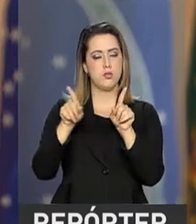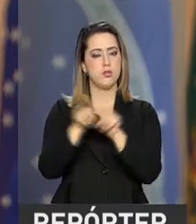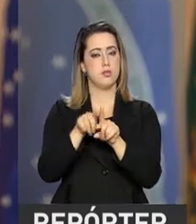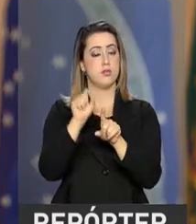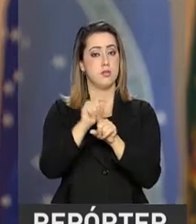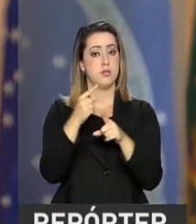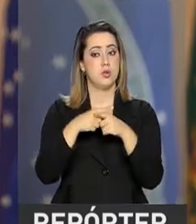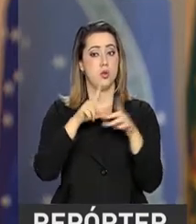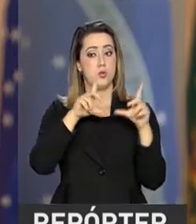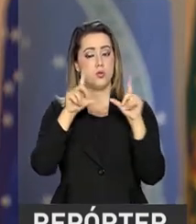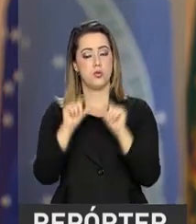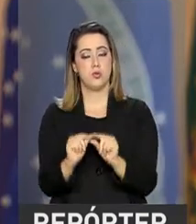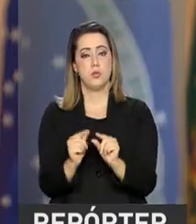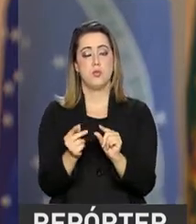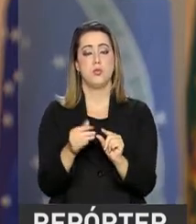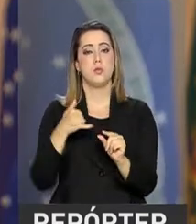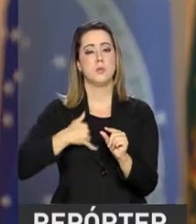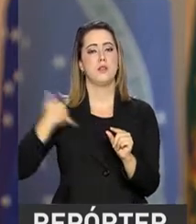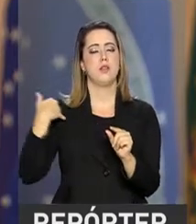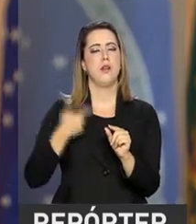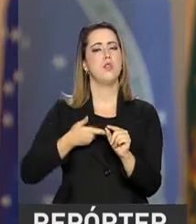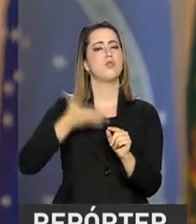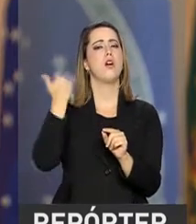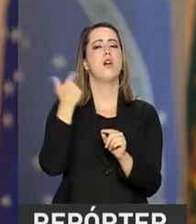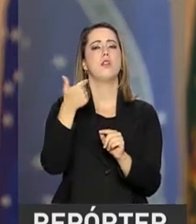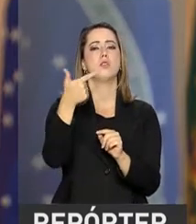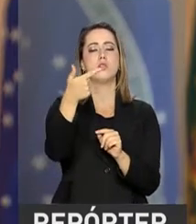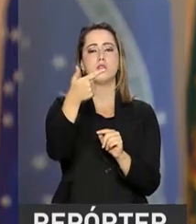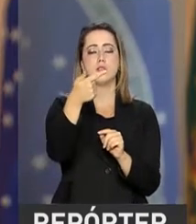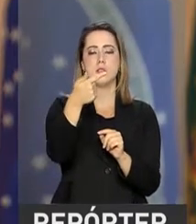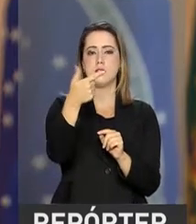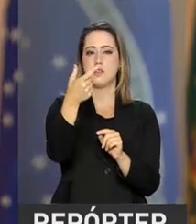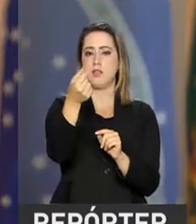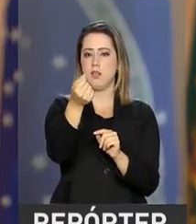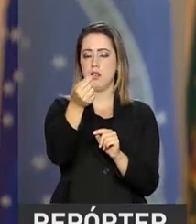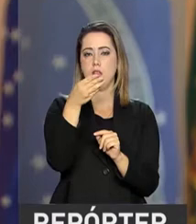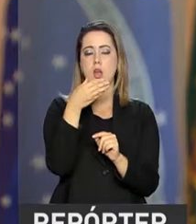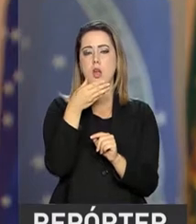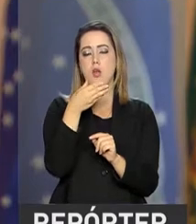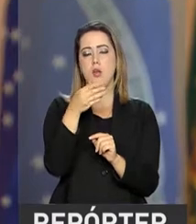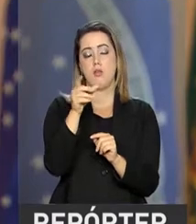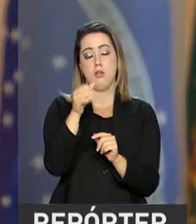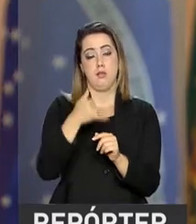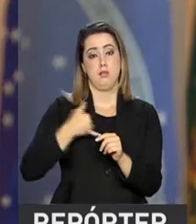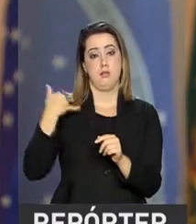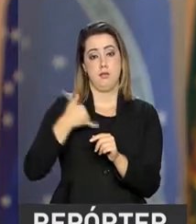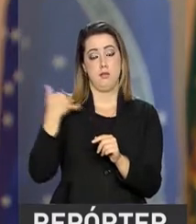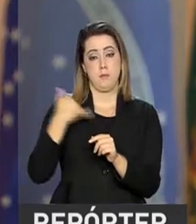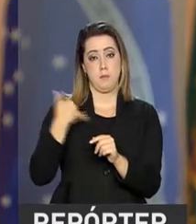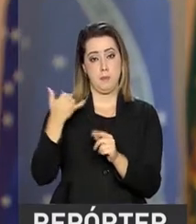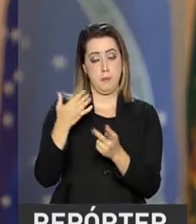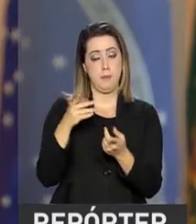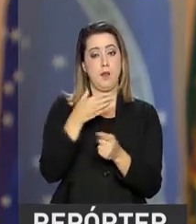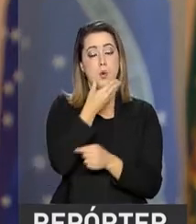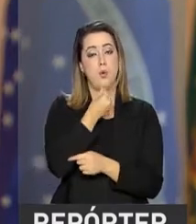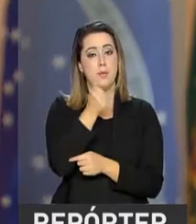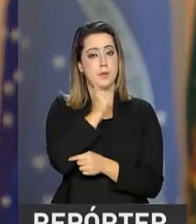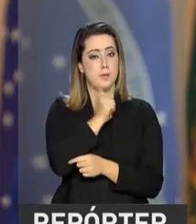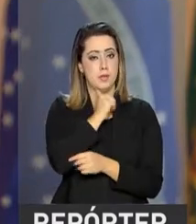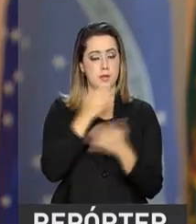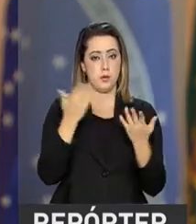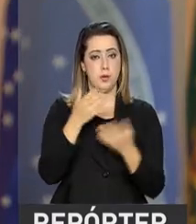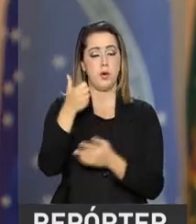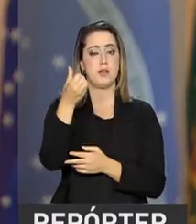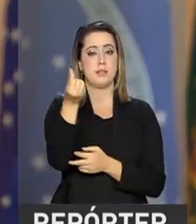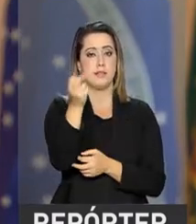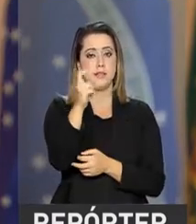mínima para esses aqui era de 70 anos para homens e mulheres agora será de 65 anos para os